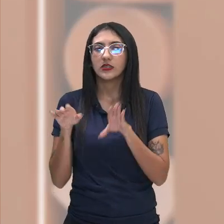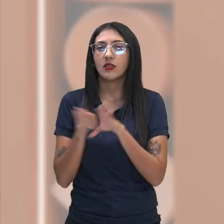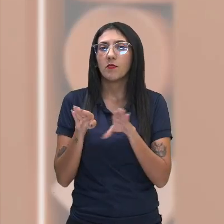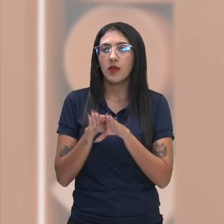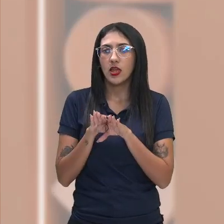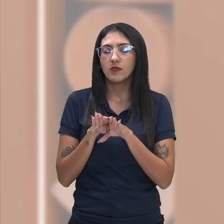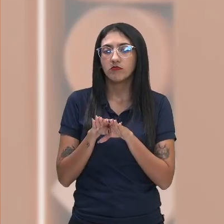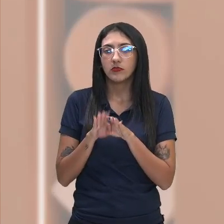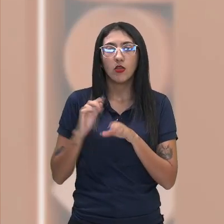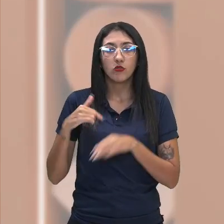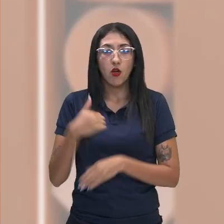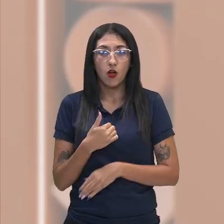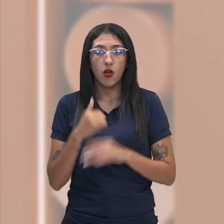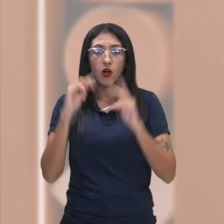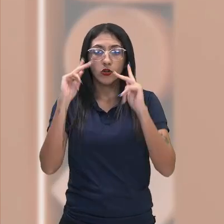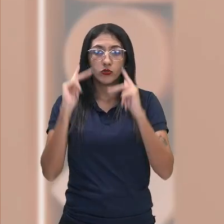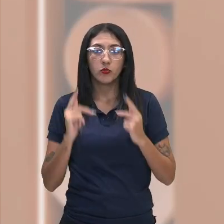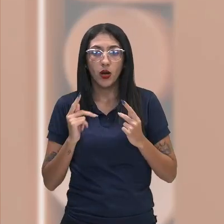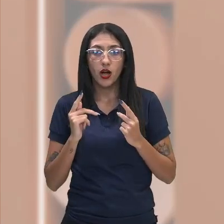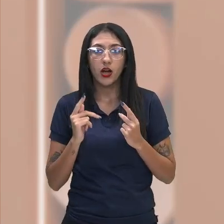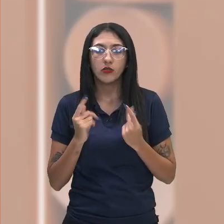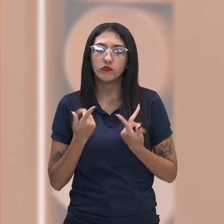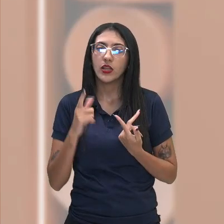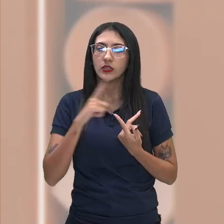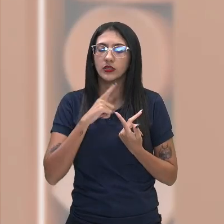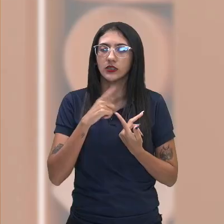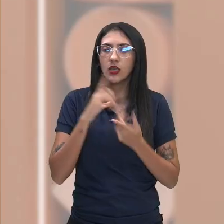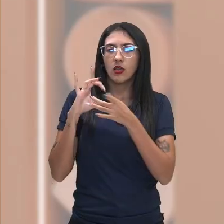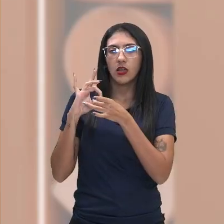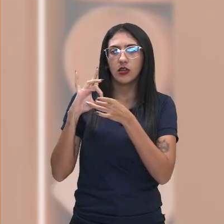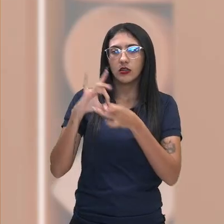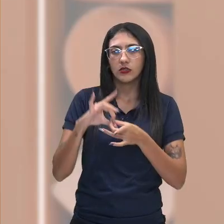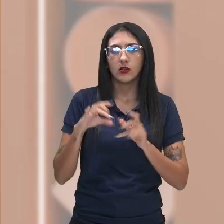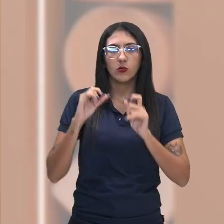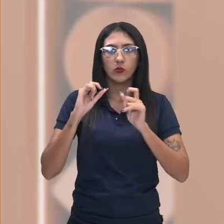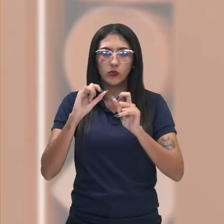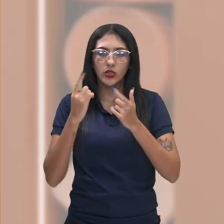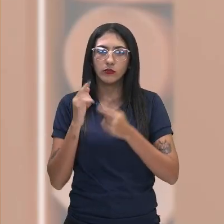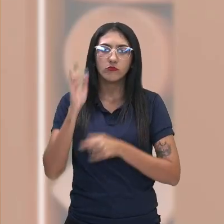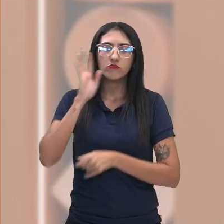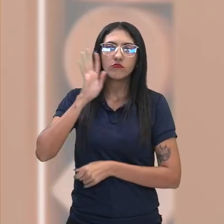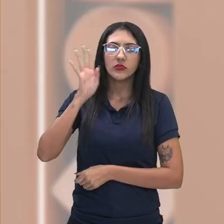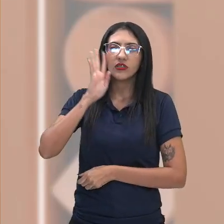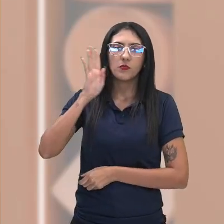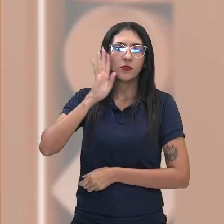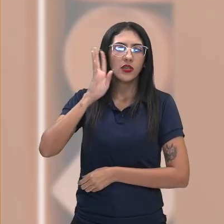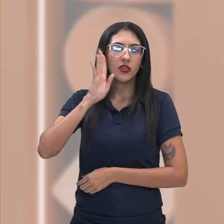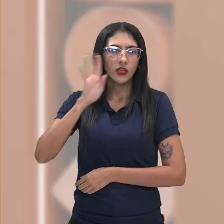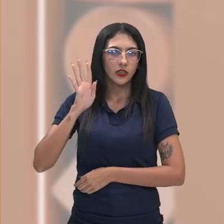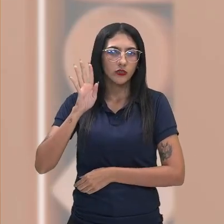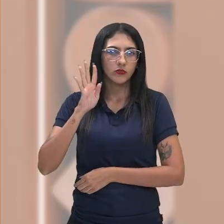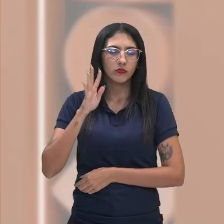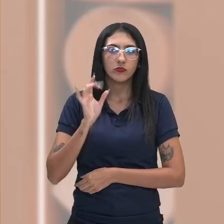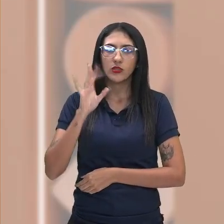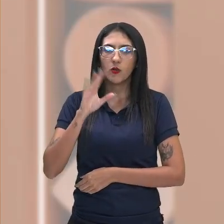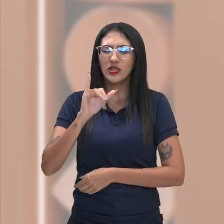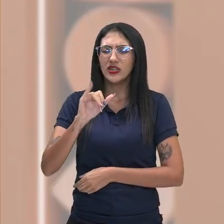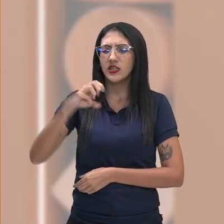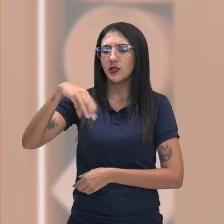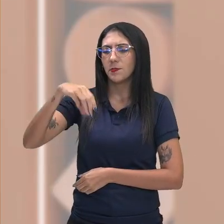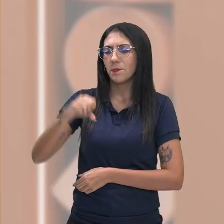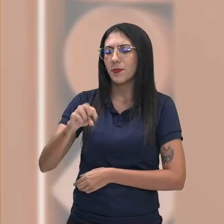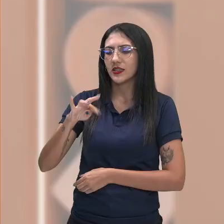nós, seres humanos, somos construídos da subjetividade. Então, o imaterial,